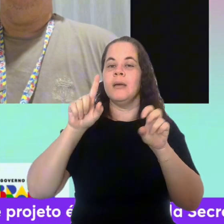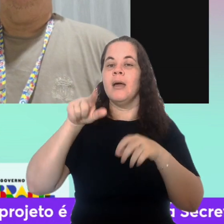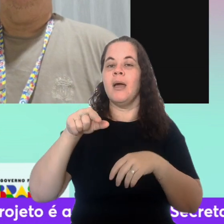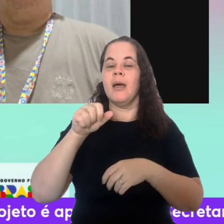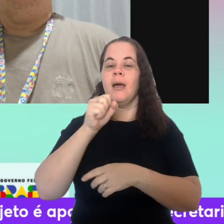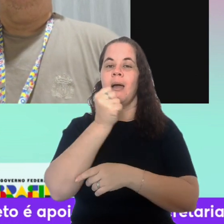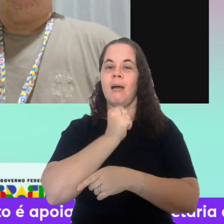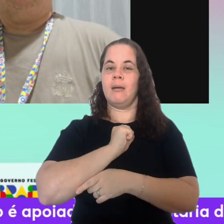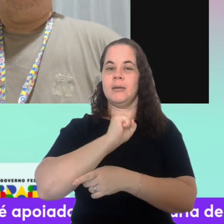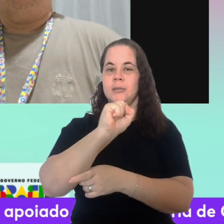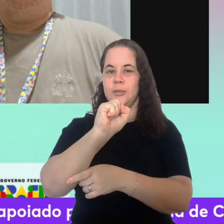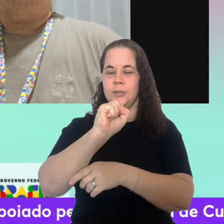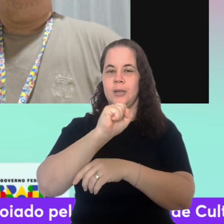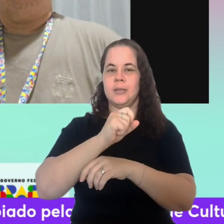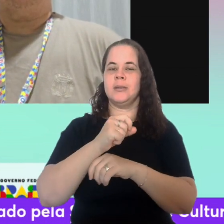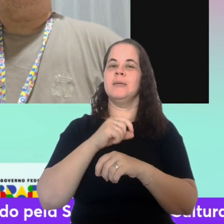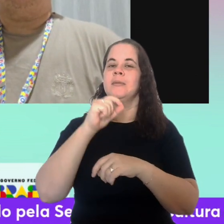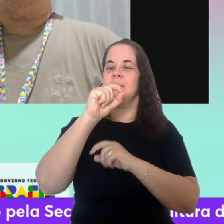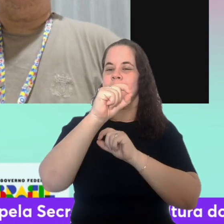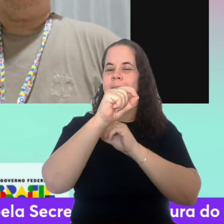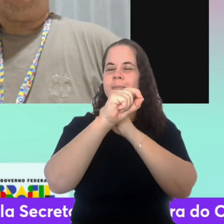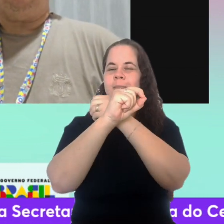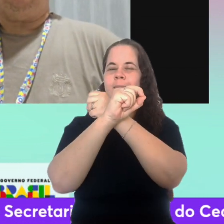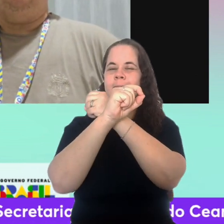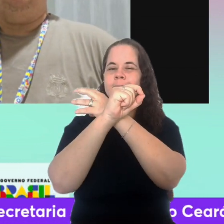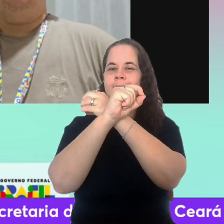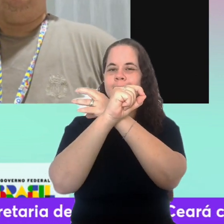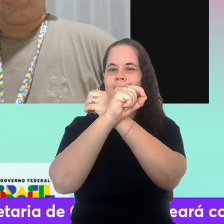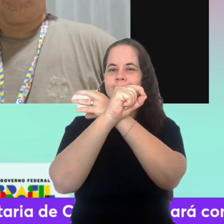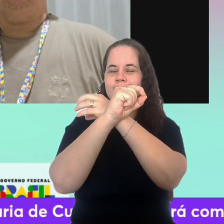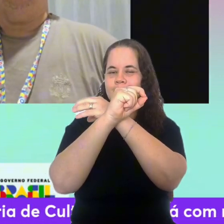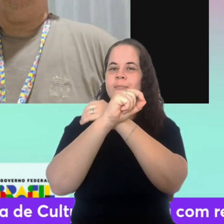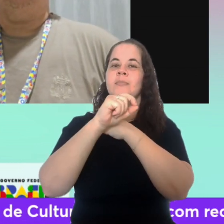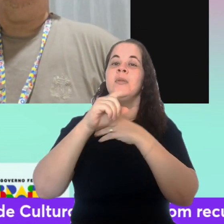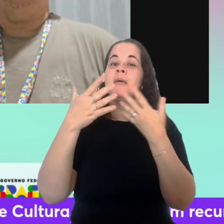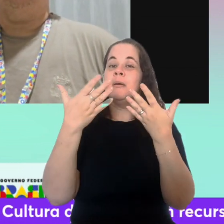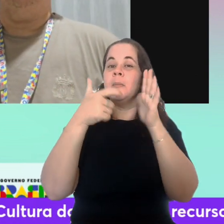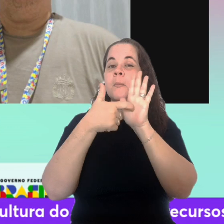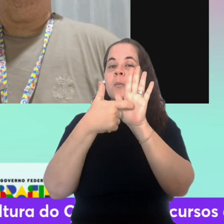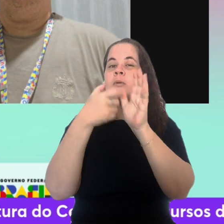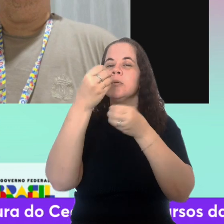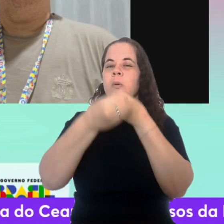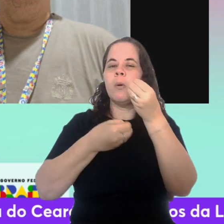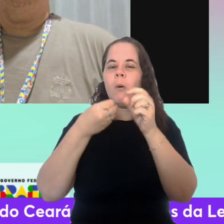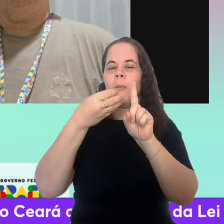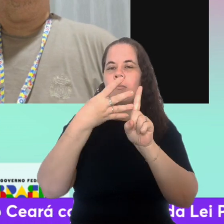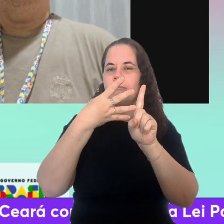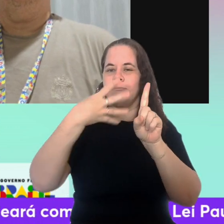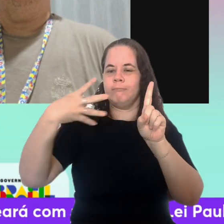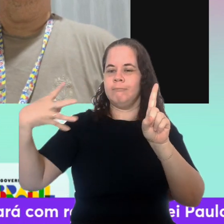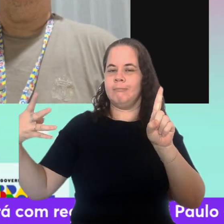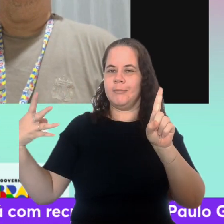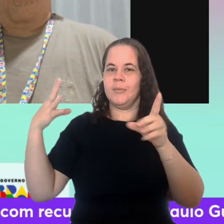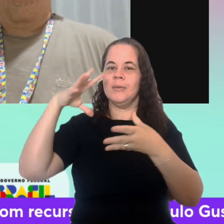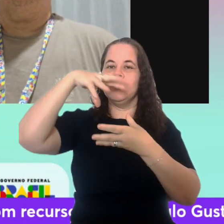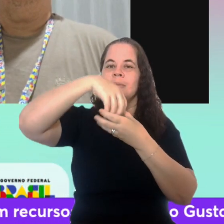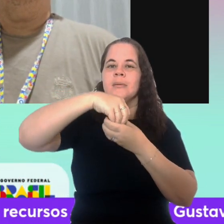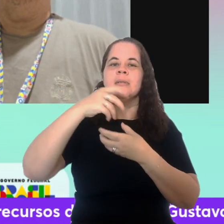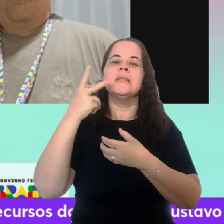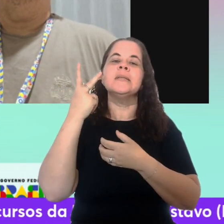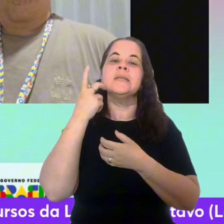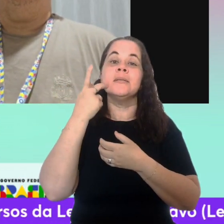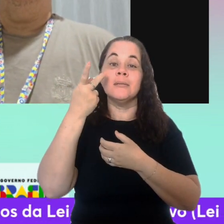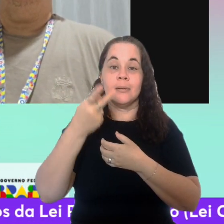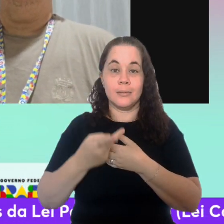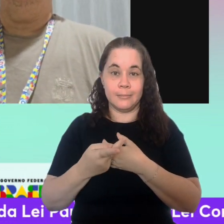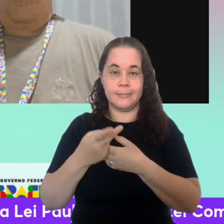dos Vagalumes, um registro dos bastidores, a cena LGBTQIA do Ceará. E aí é importante a